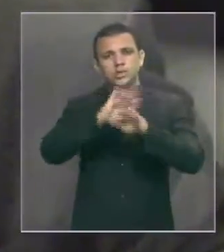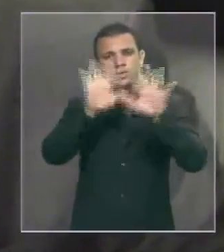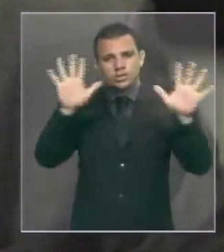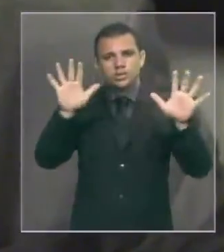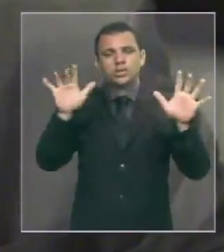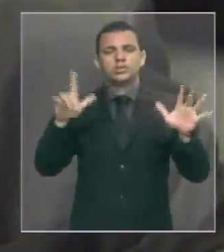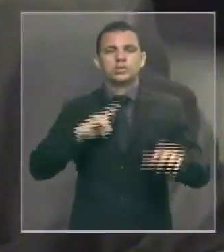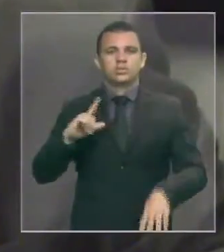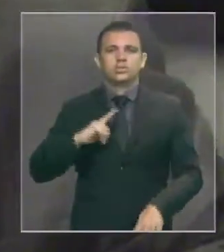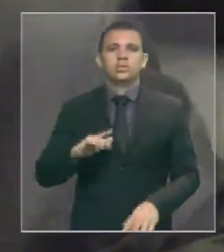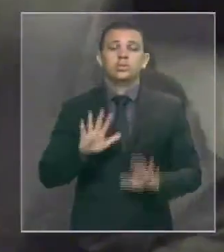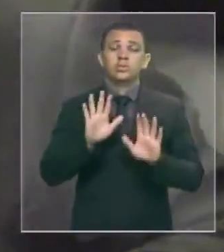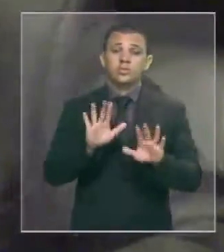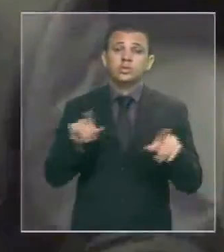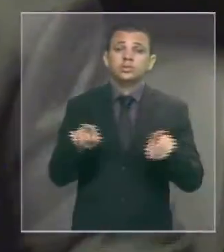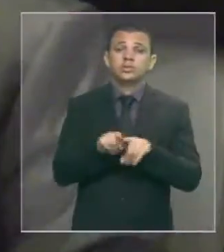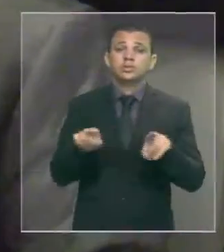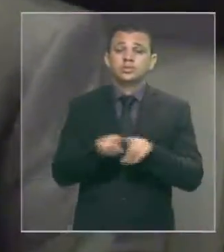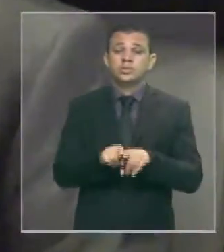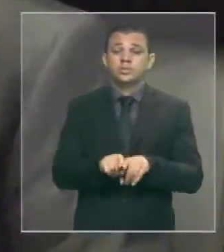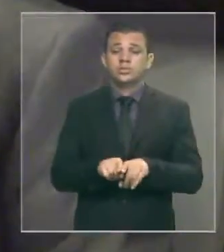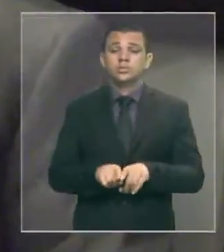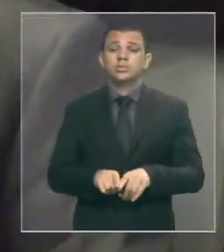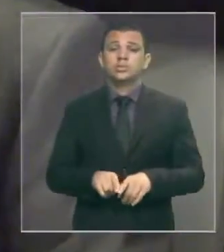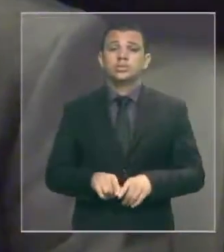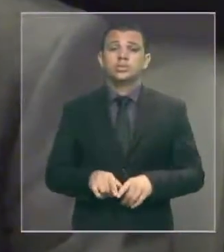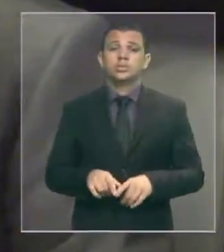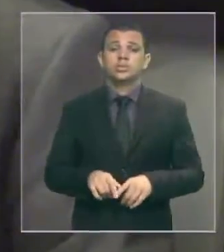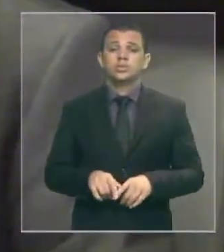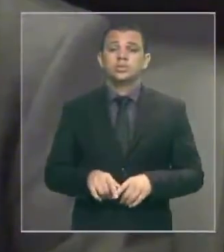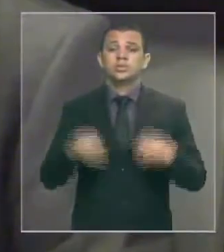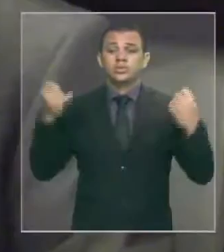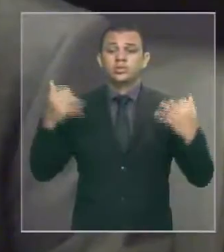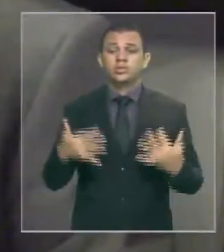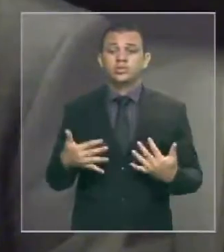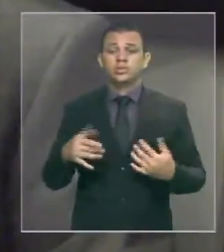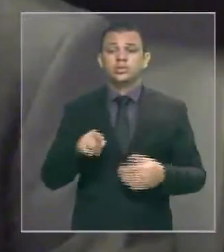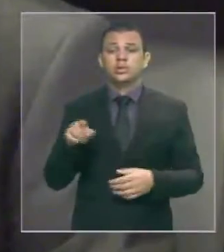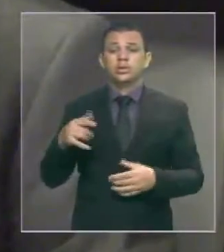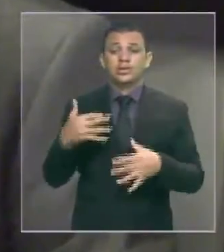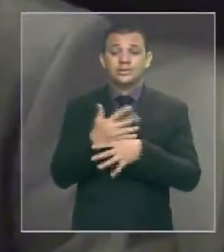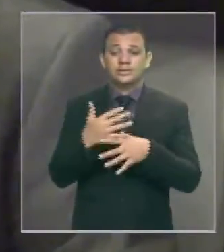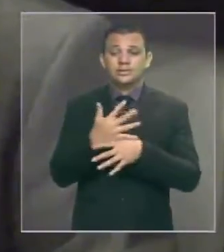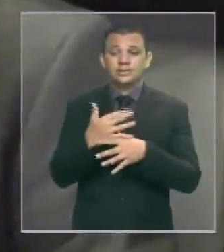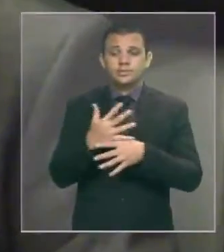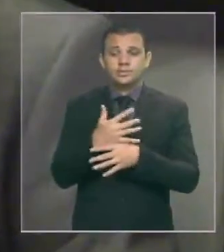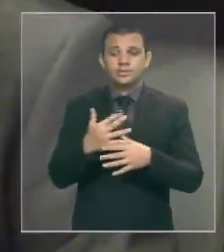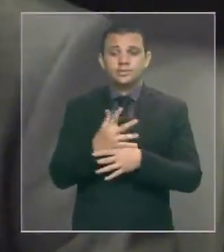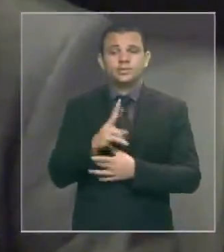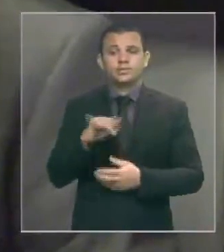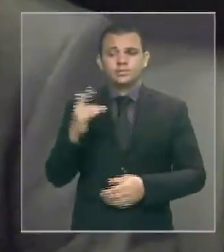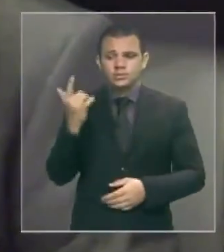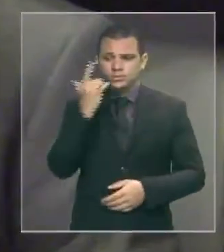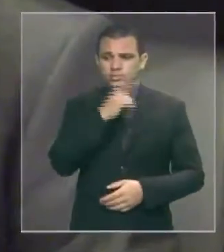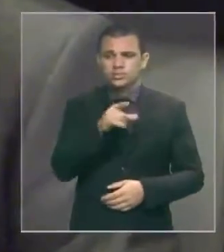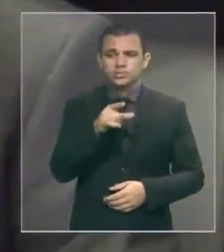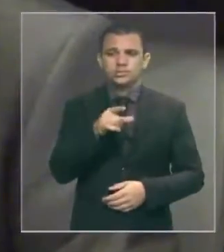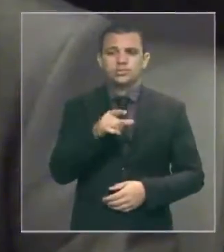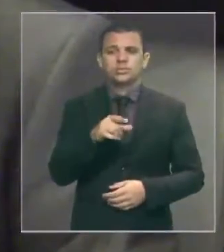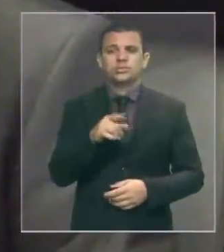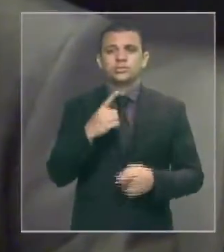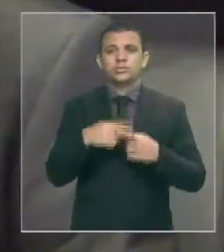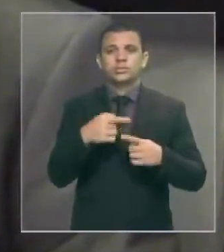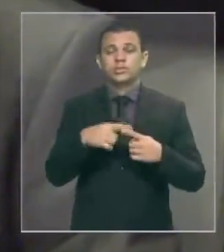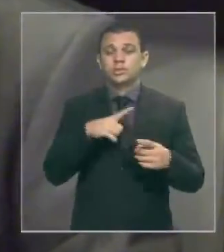com relação também a que o município vai ganhar com relação à questão das outorgas. Digo isso porque para cada lote